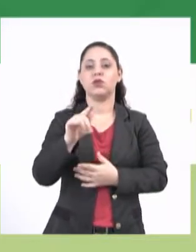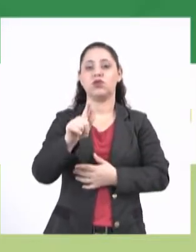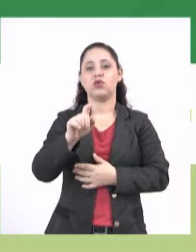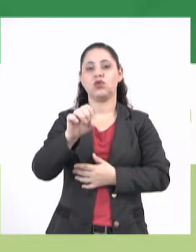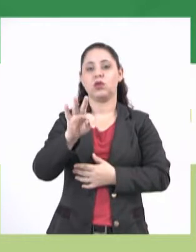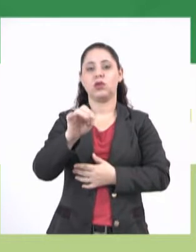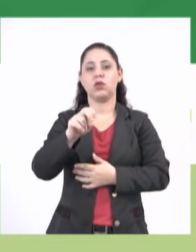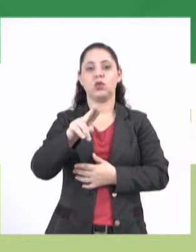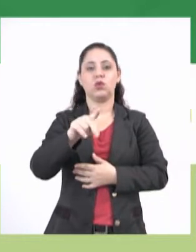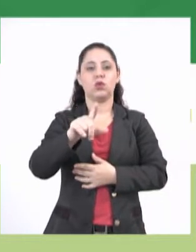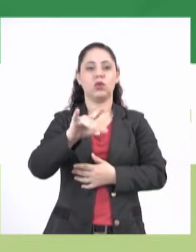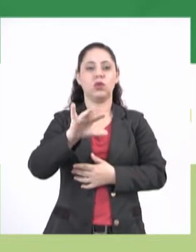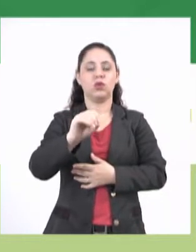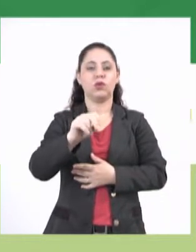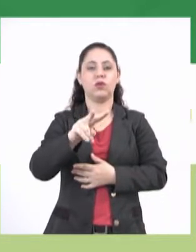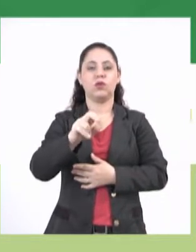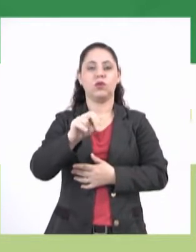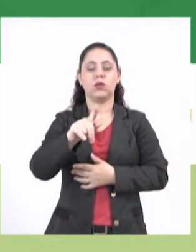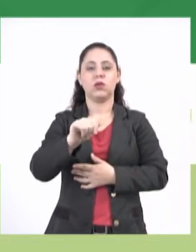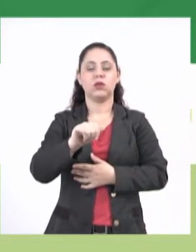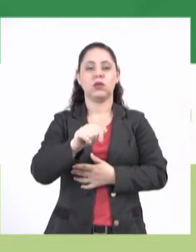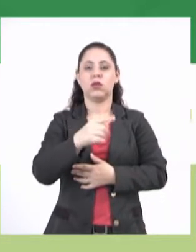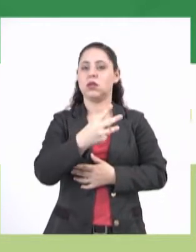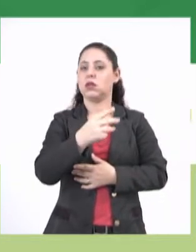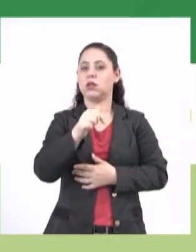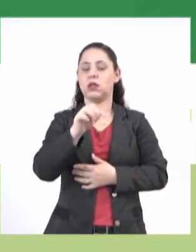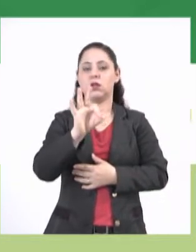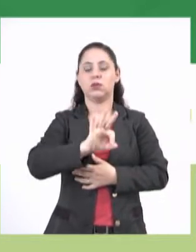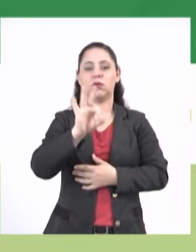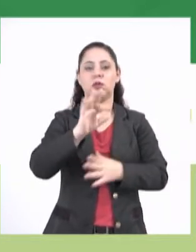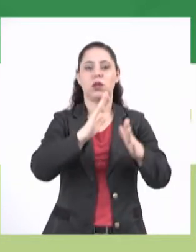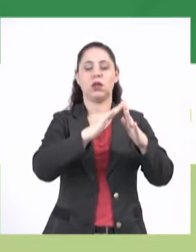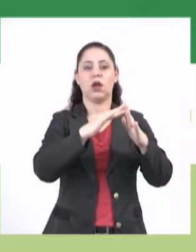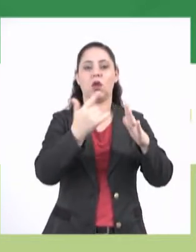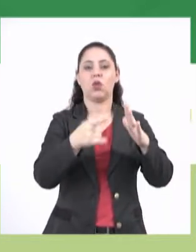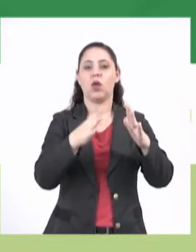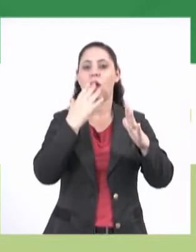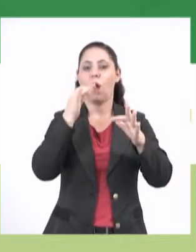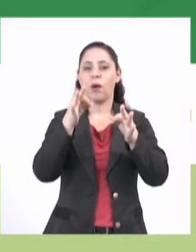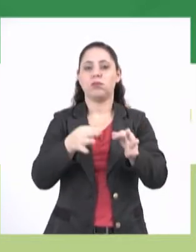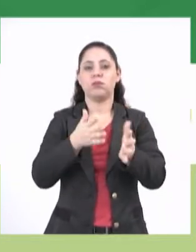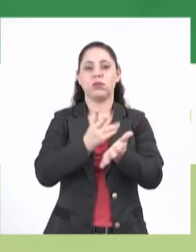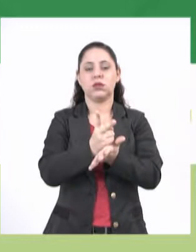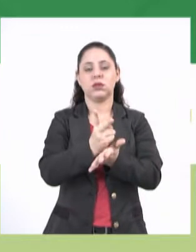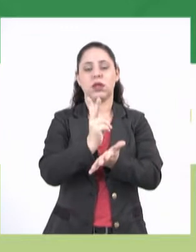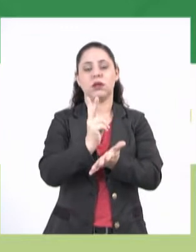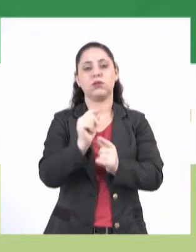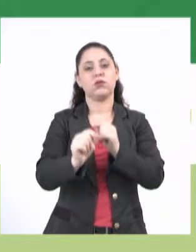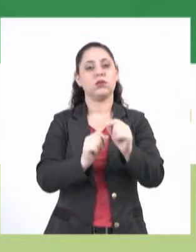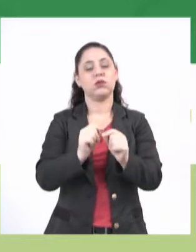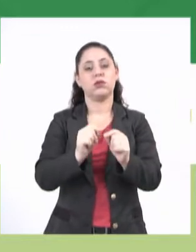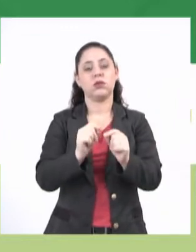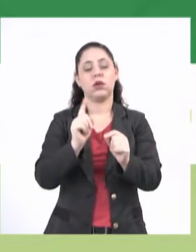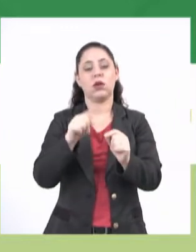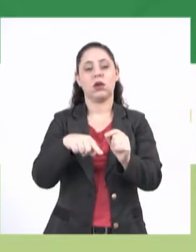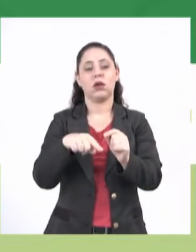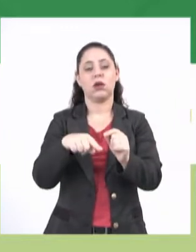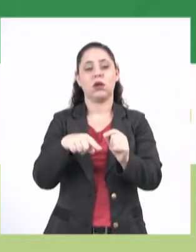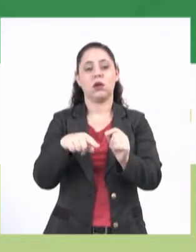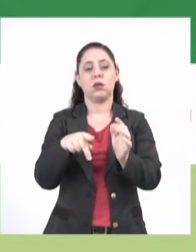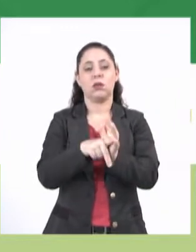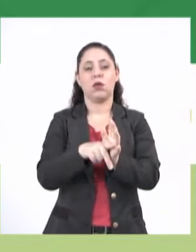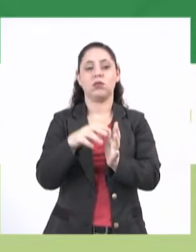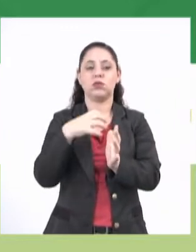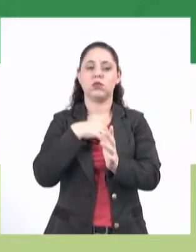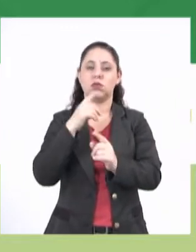né, que 37% dos lares de Mato Grosso do Sul não possuem alimentação regular, né? Isso aqui é no